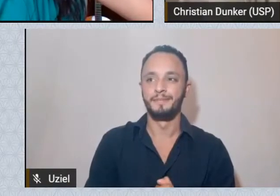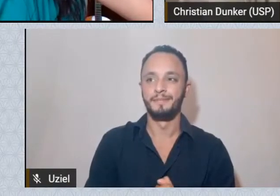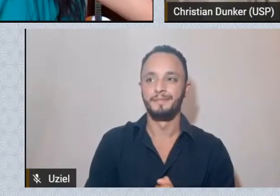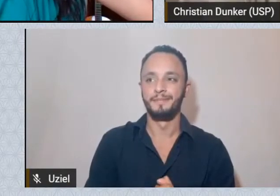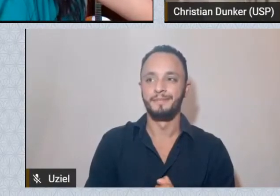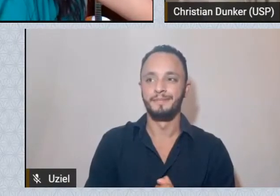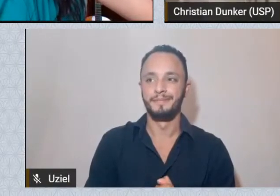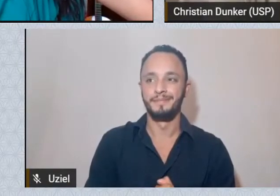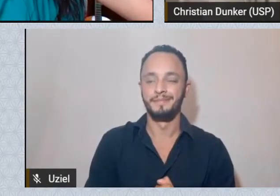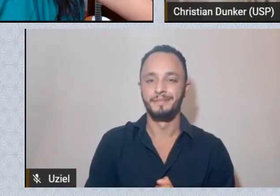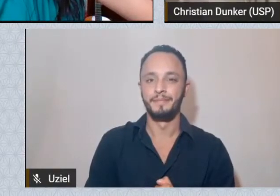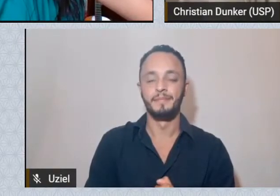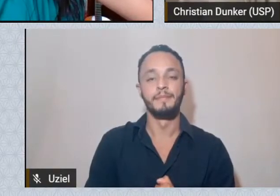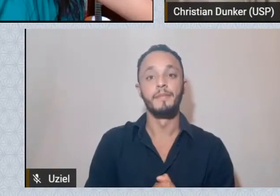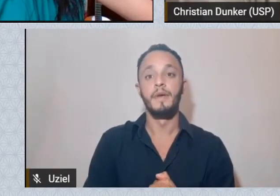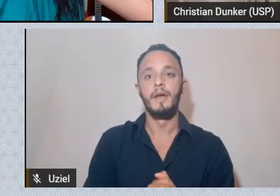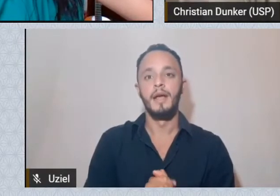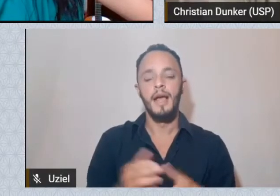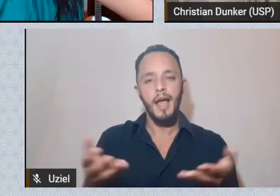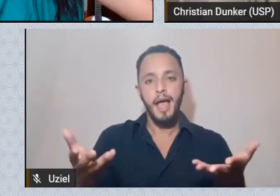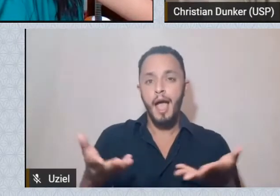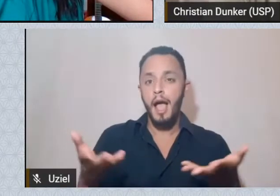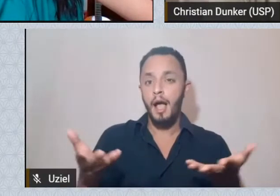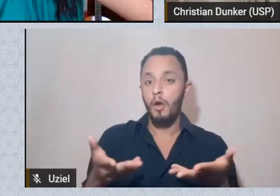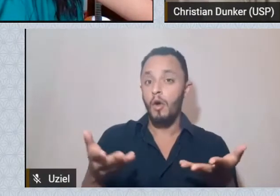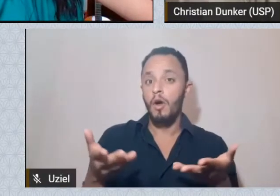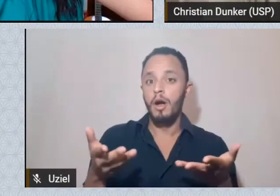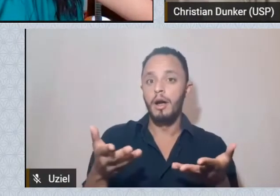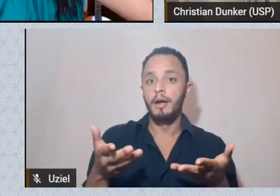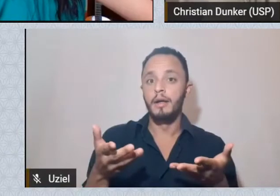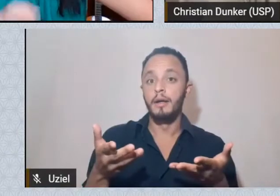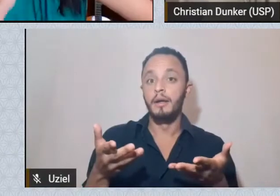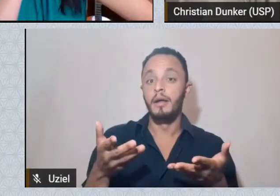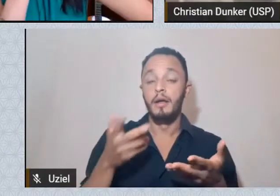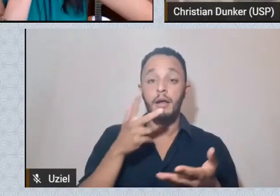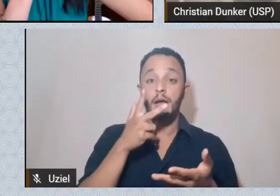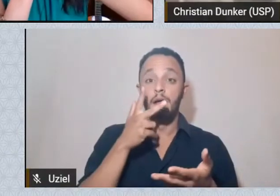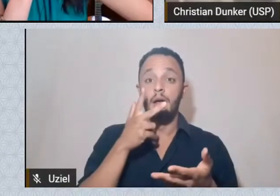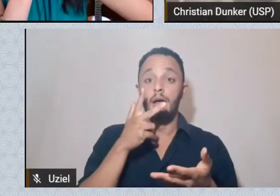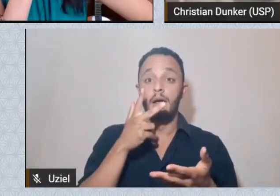Agora, me parece que ele está completamente congelado.